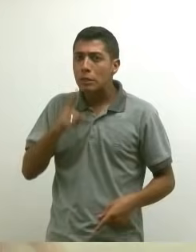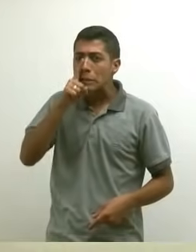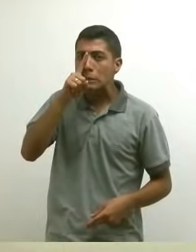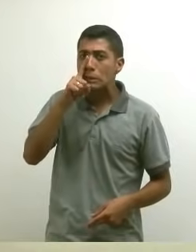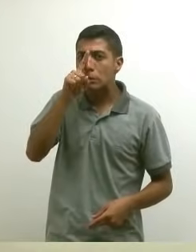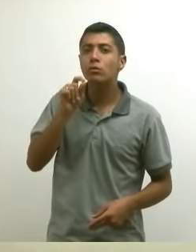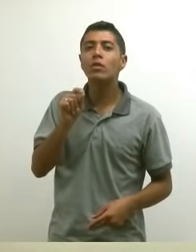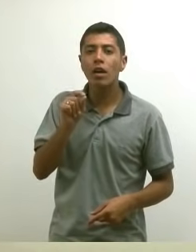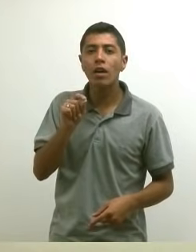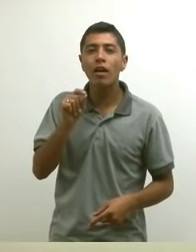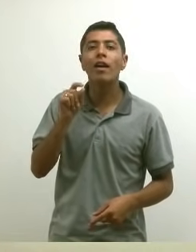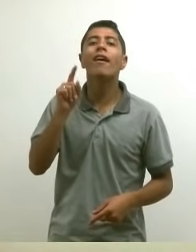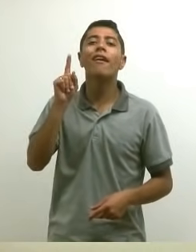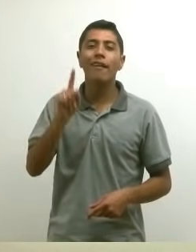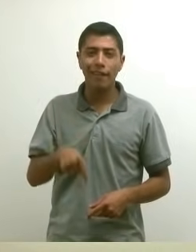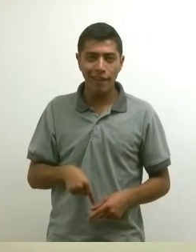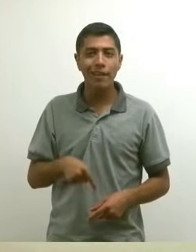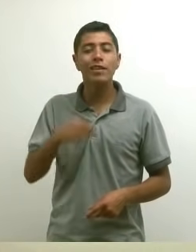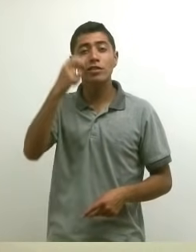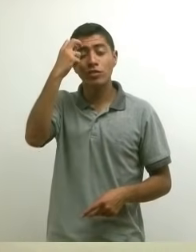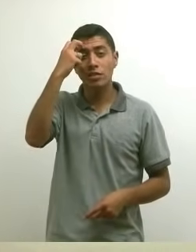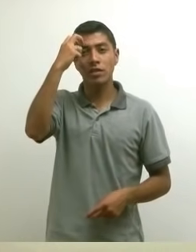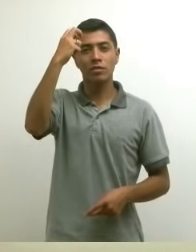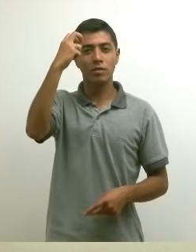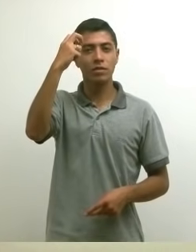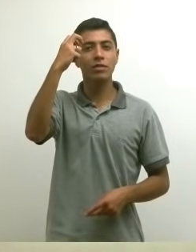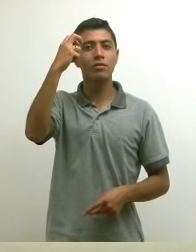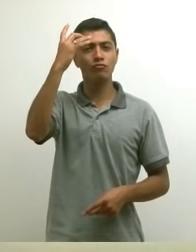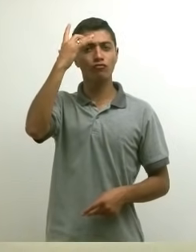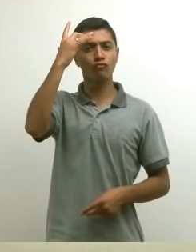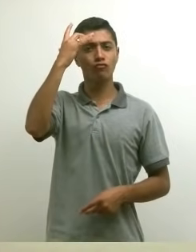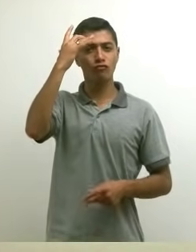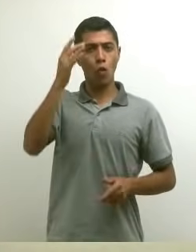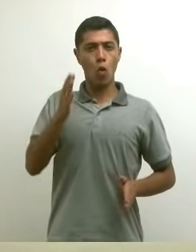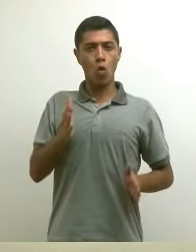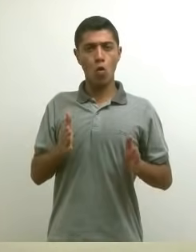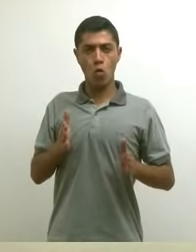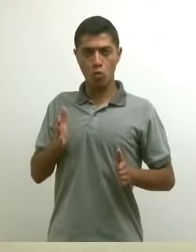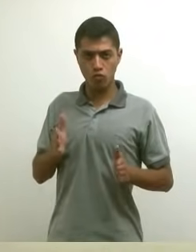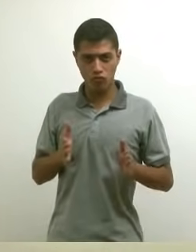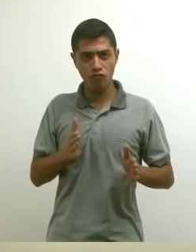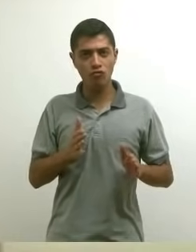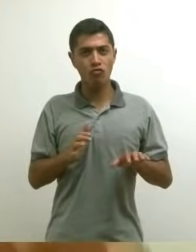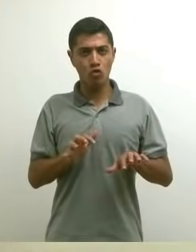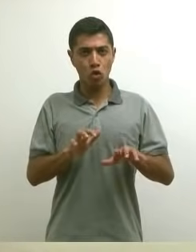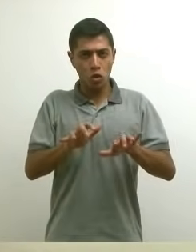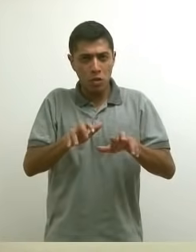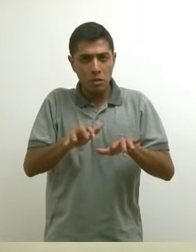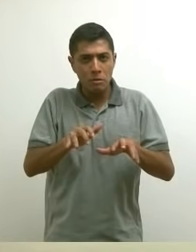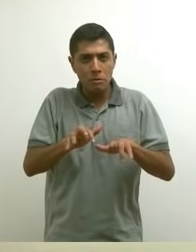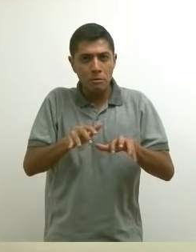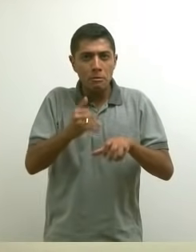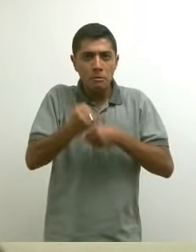dissociada da consciência nessa relação do homem com a máquina nome com computador